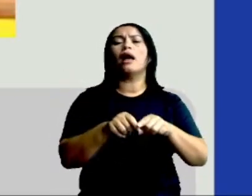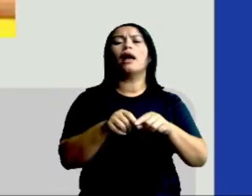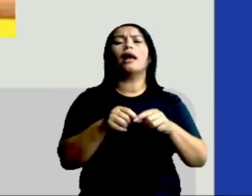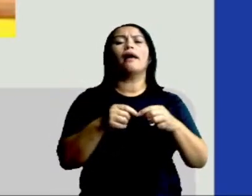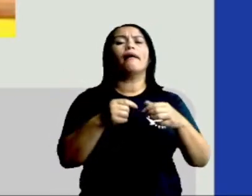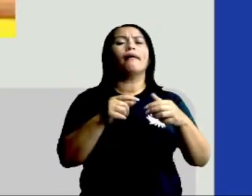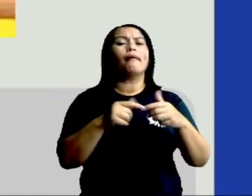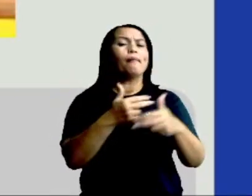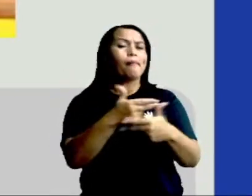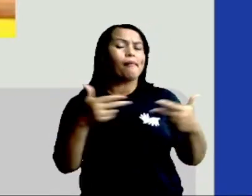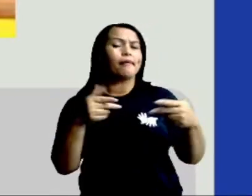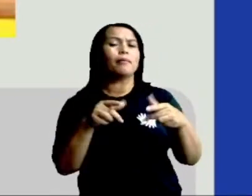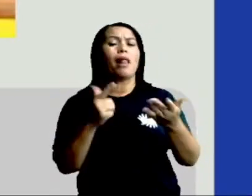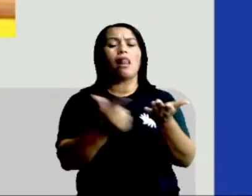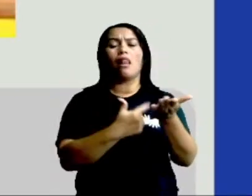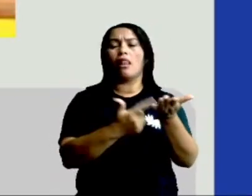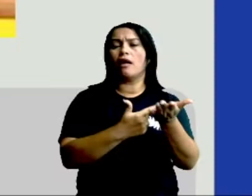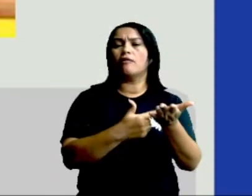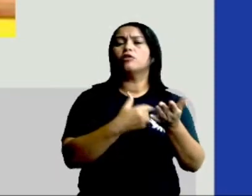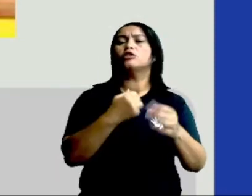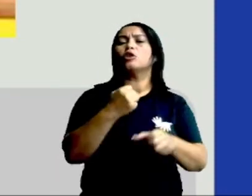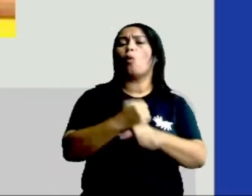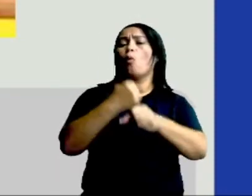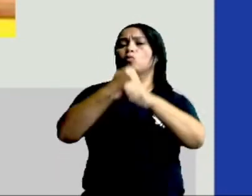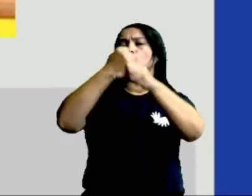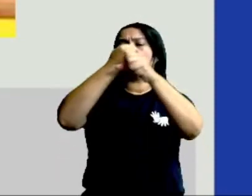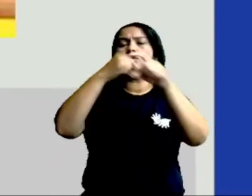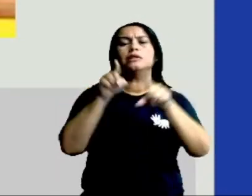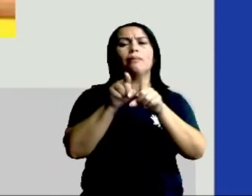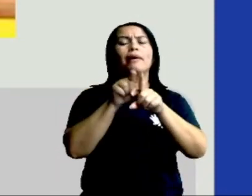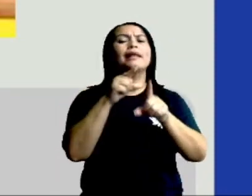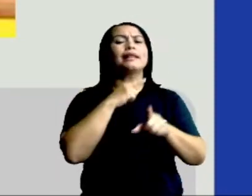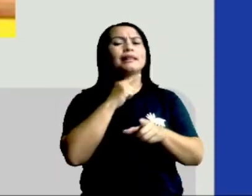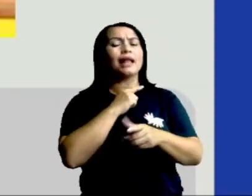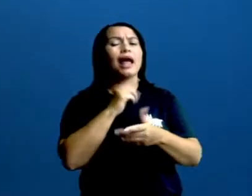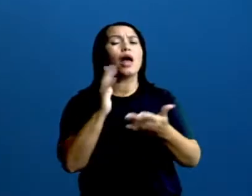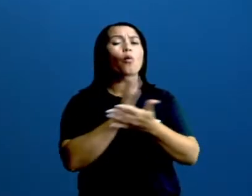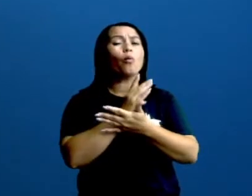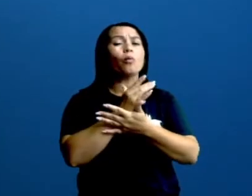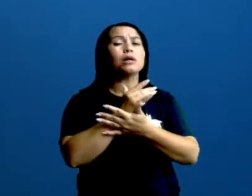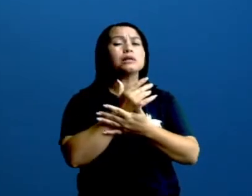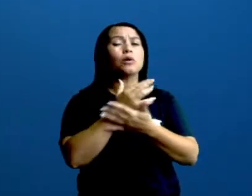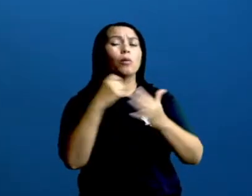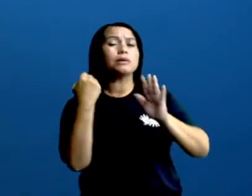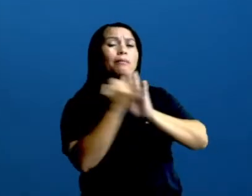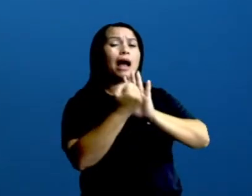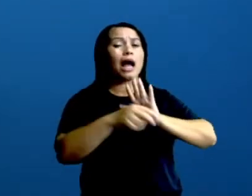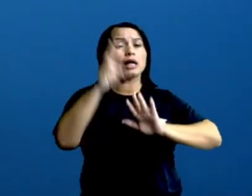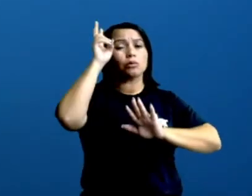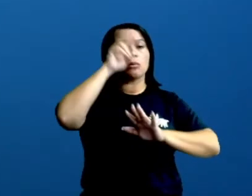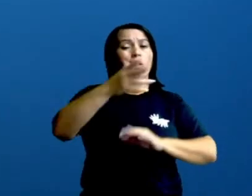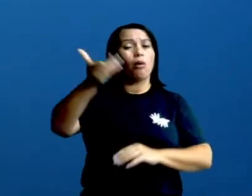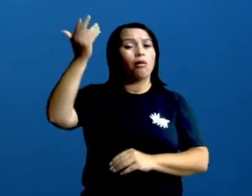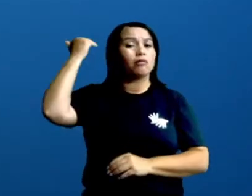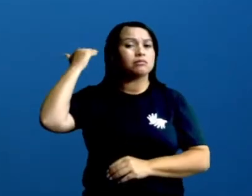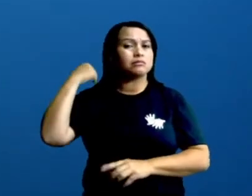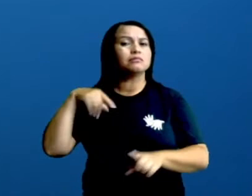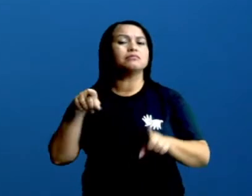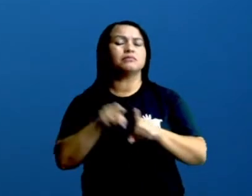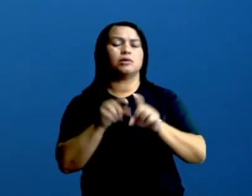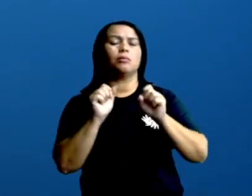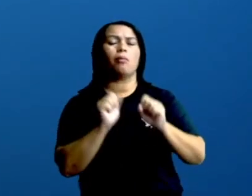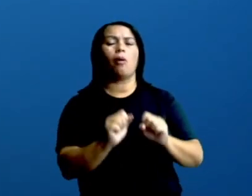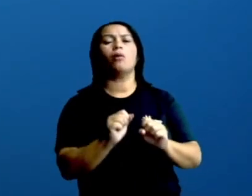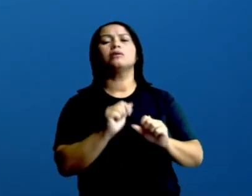móveis, livros e construções que guardam informações sobre o passado. Tudo isso aí pode ser uma